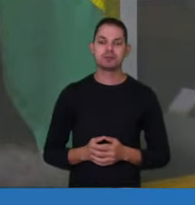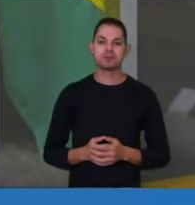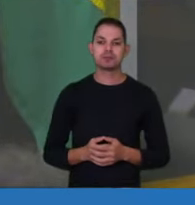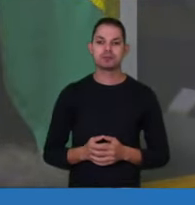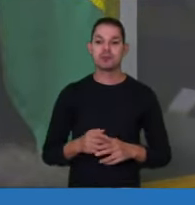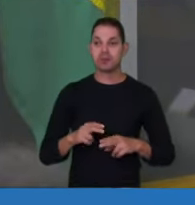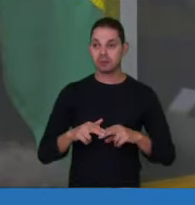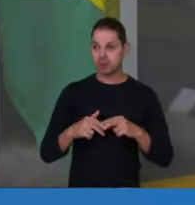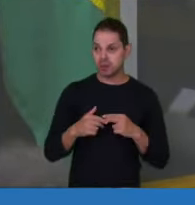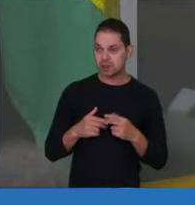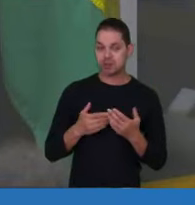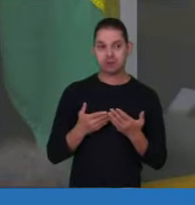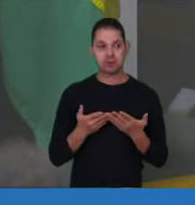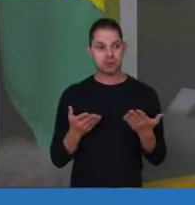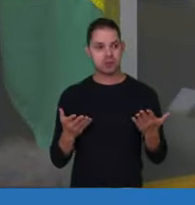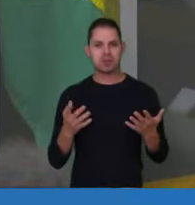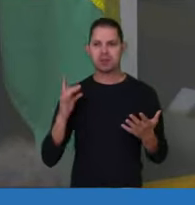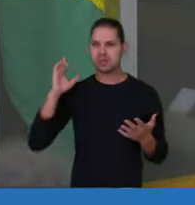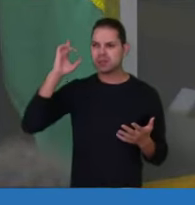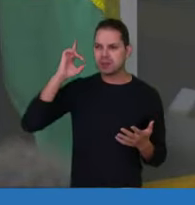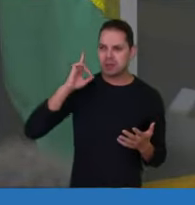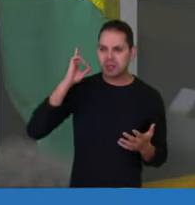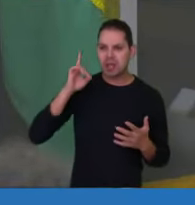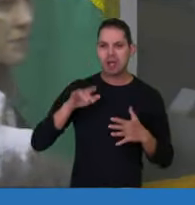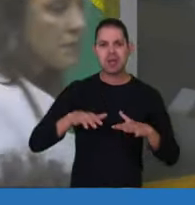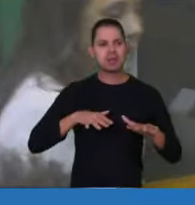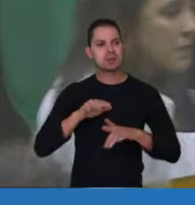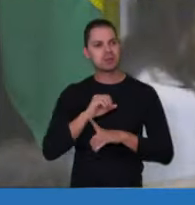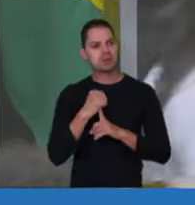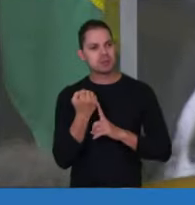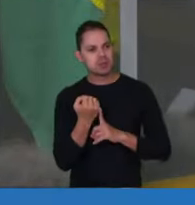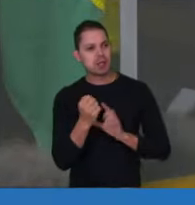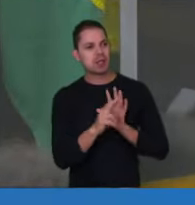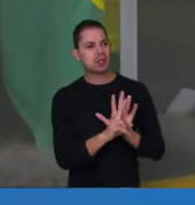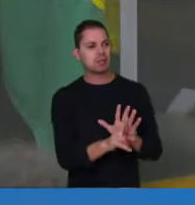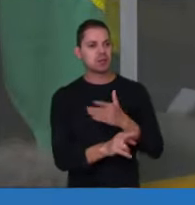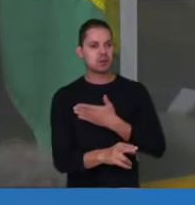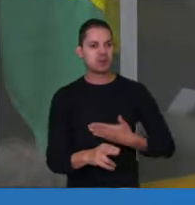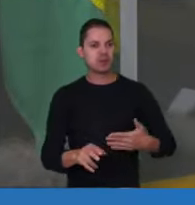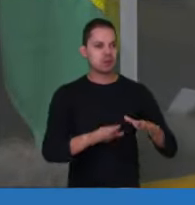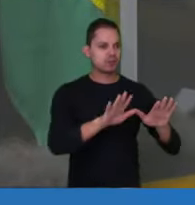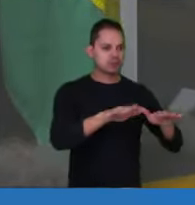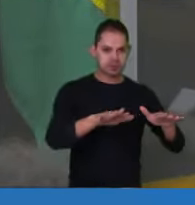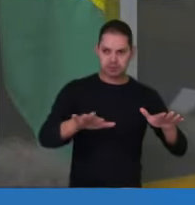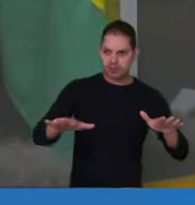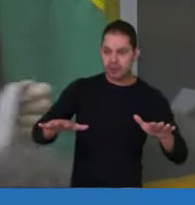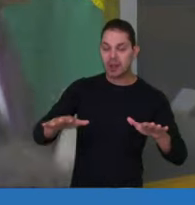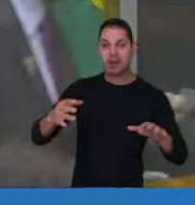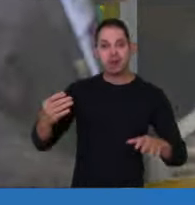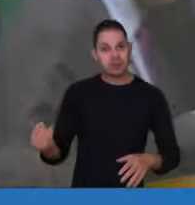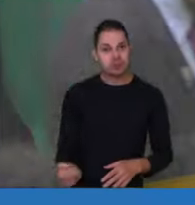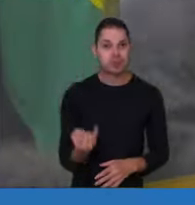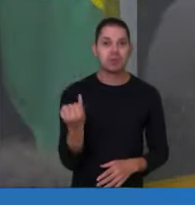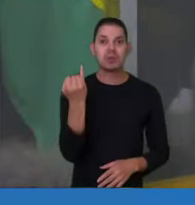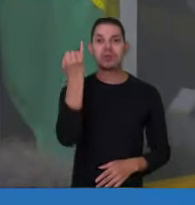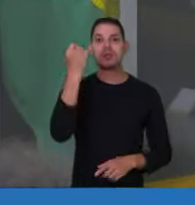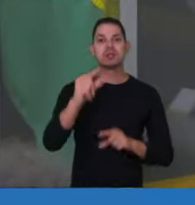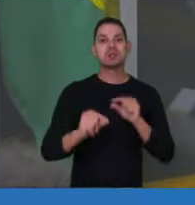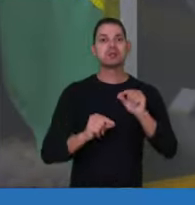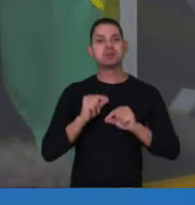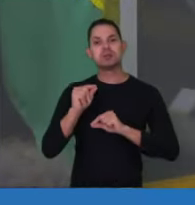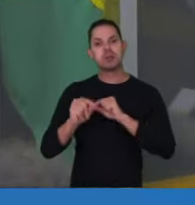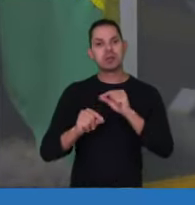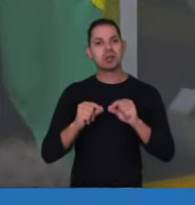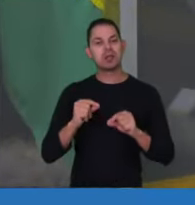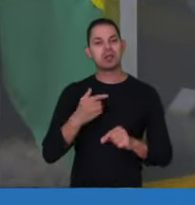e deputadas, movimentos sociais, representantes do governo, a importância de nós termos